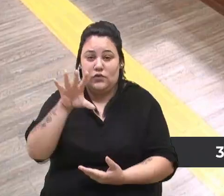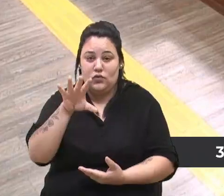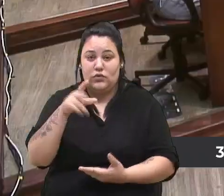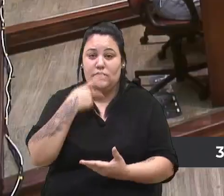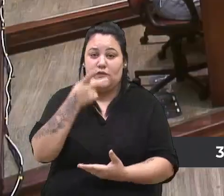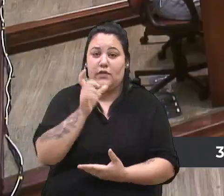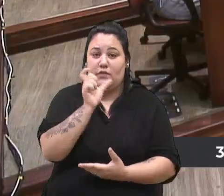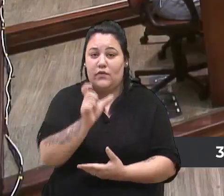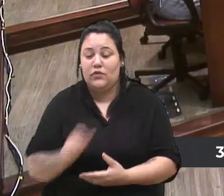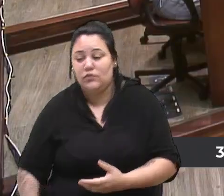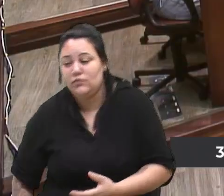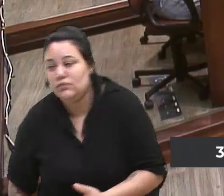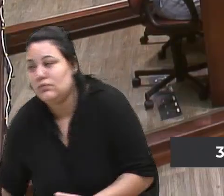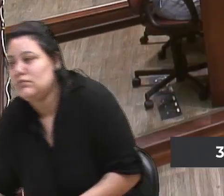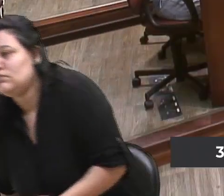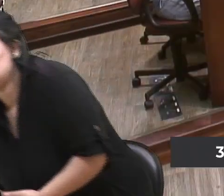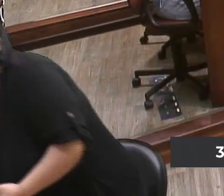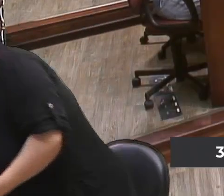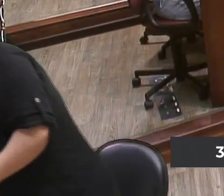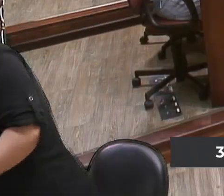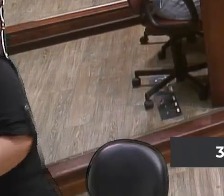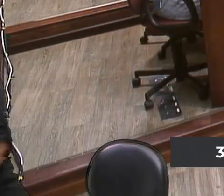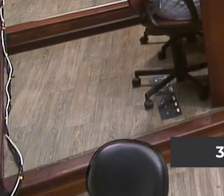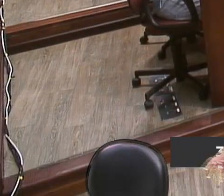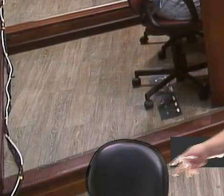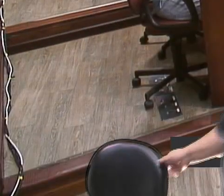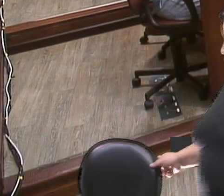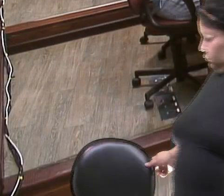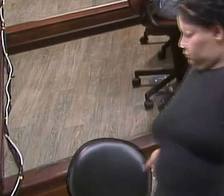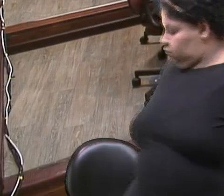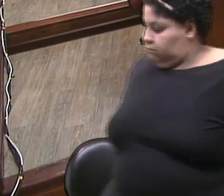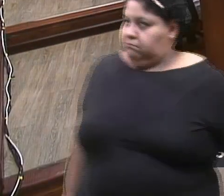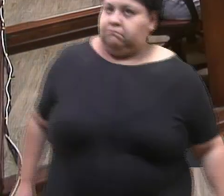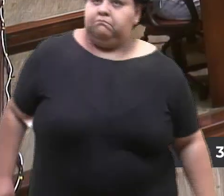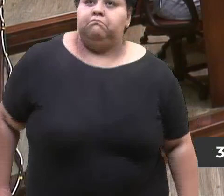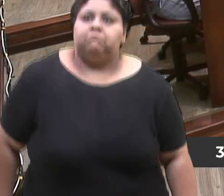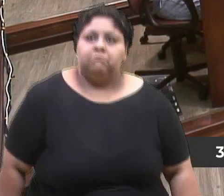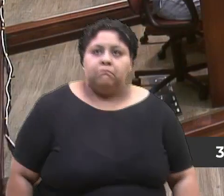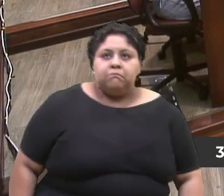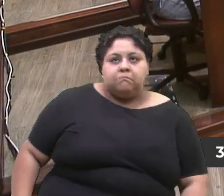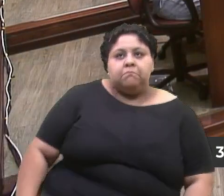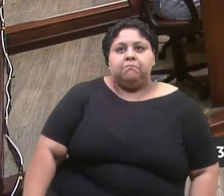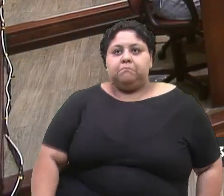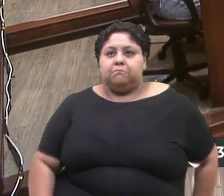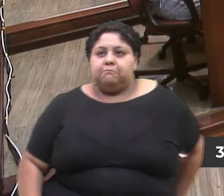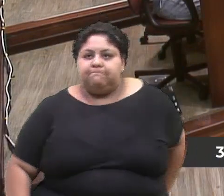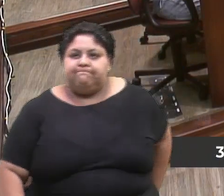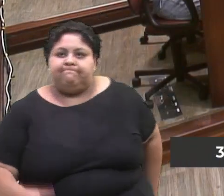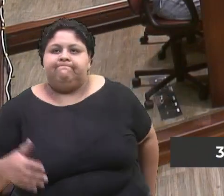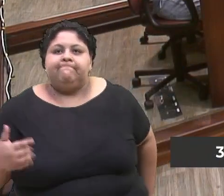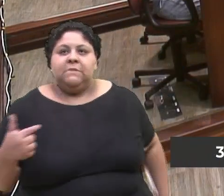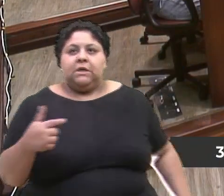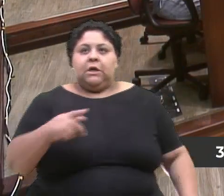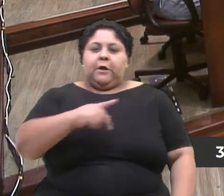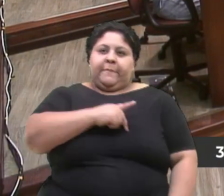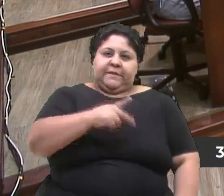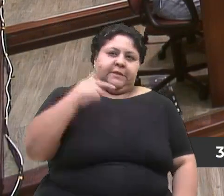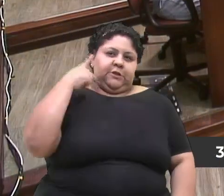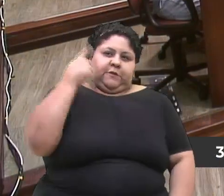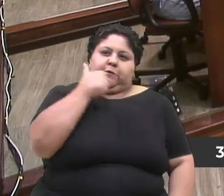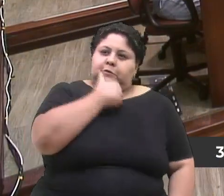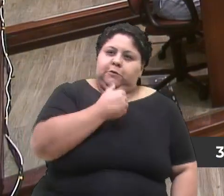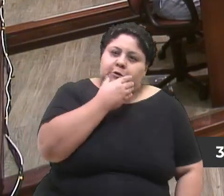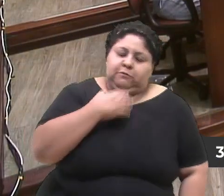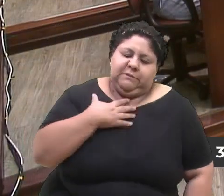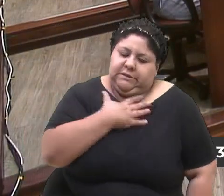Voto. Senhor presidente, senhoras e senhores vereadores, eu me sinto triste, constrangido, chateado, preocupado